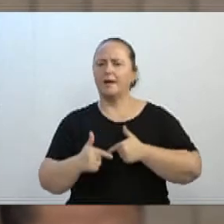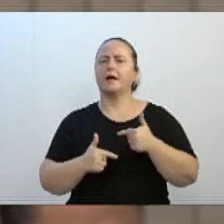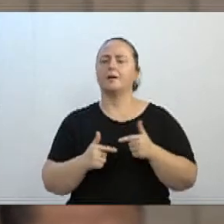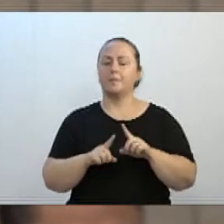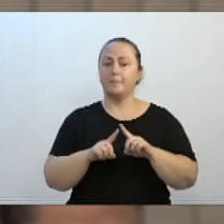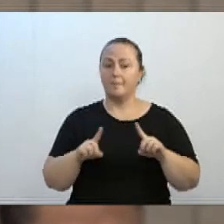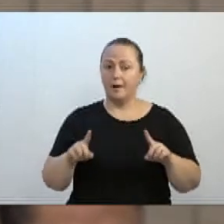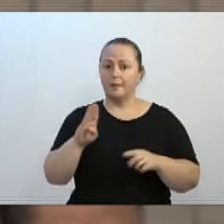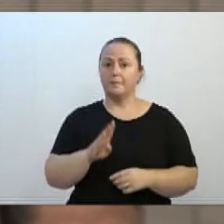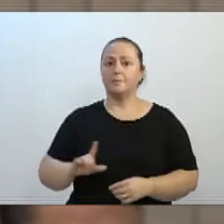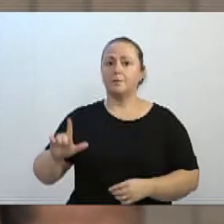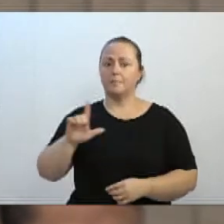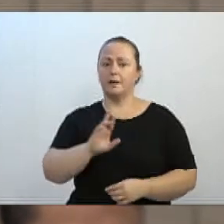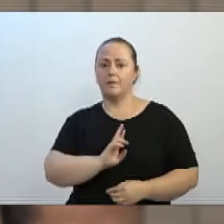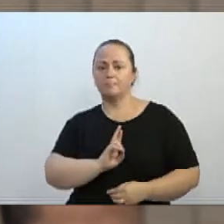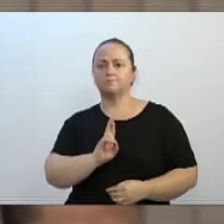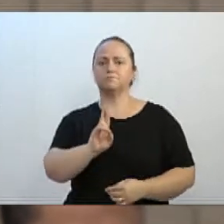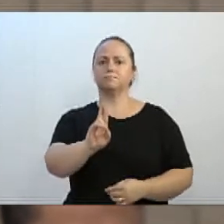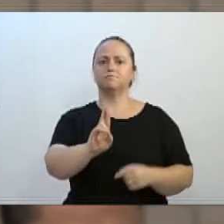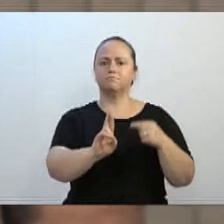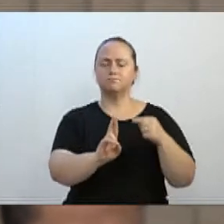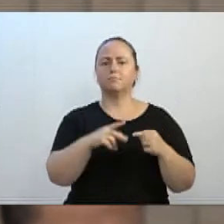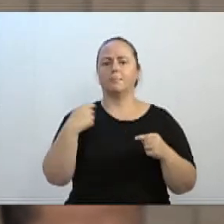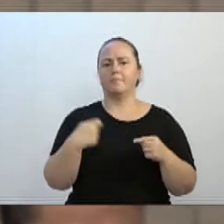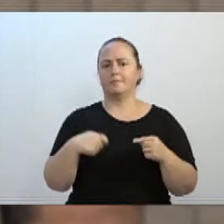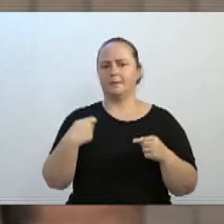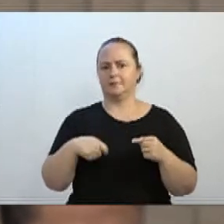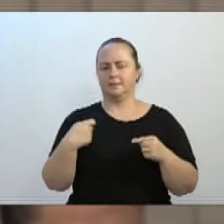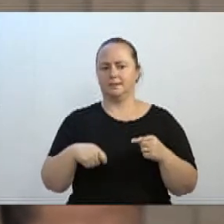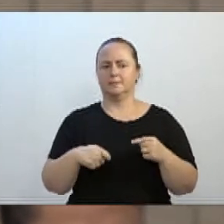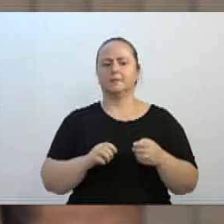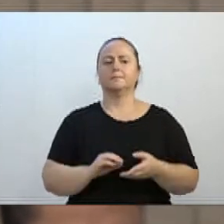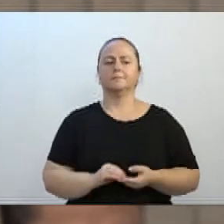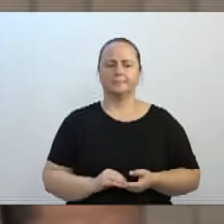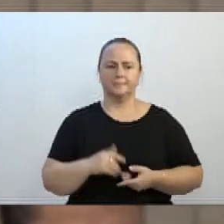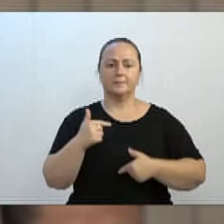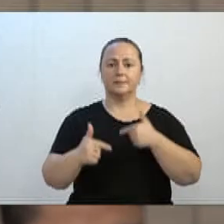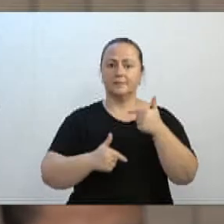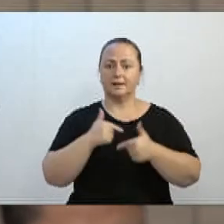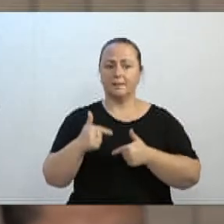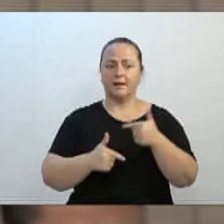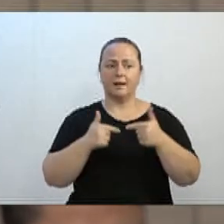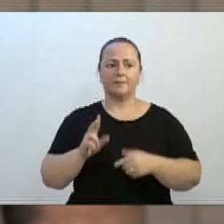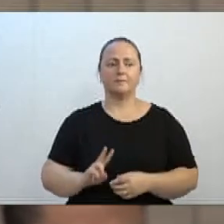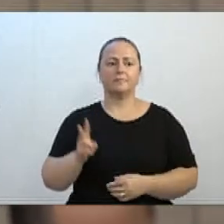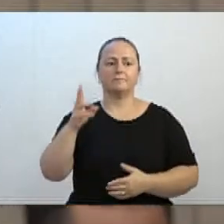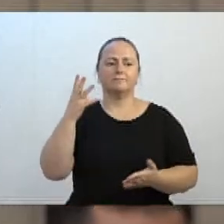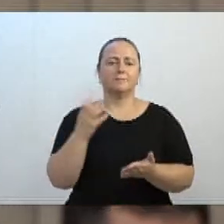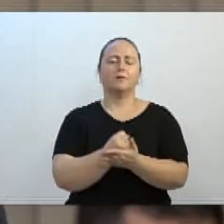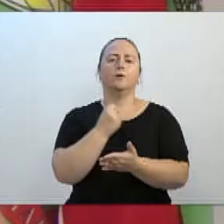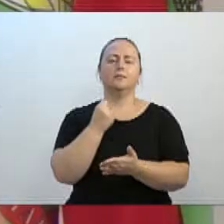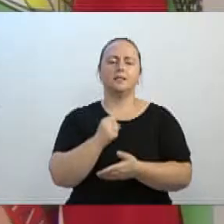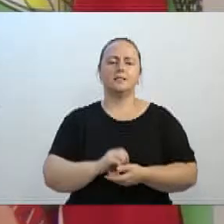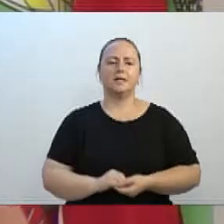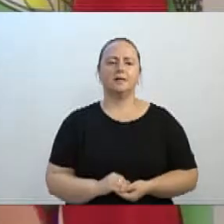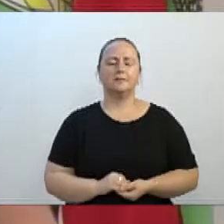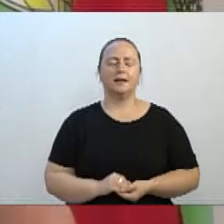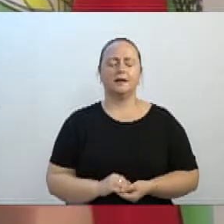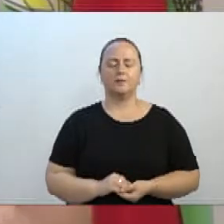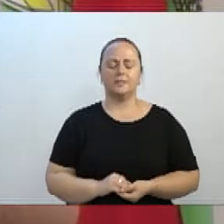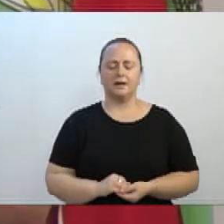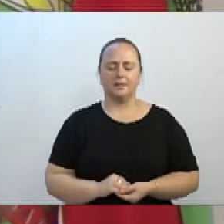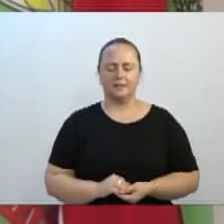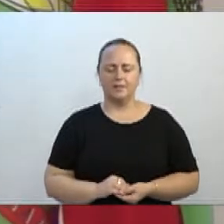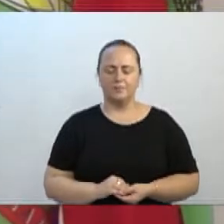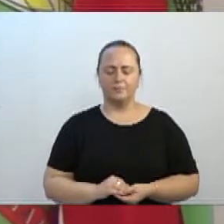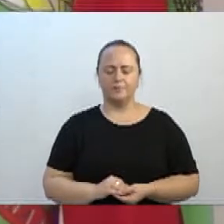de mais representantes e precisamos trabalhar muito na eleição do ano que vem para conquistar esse espaço na Câmara Federal. Obrigado,